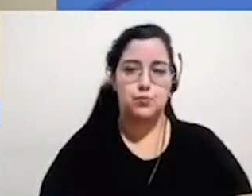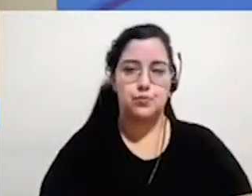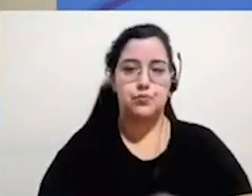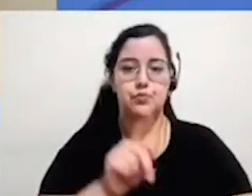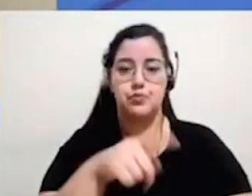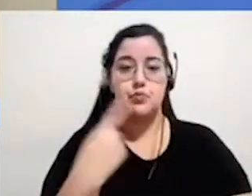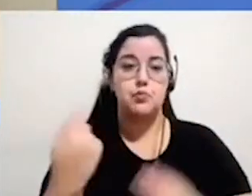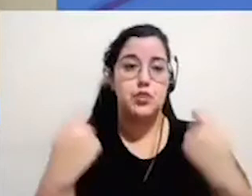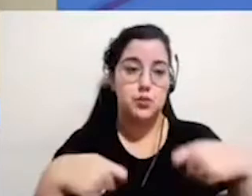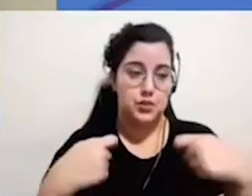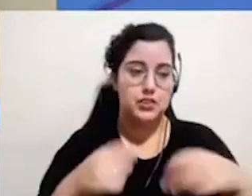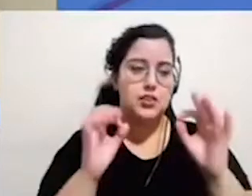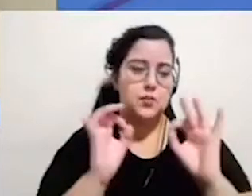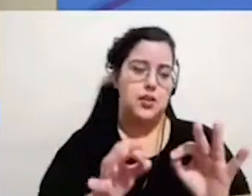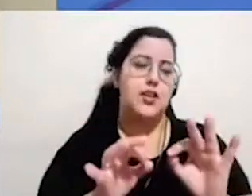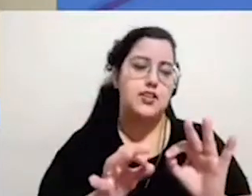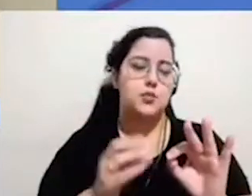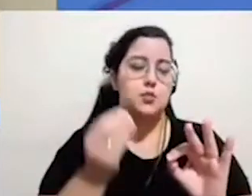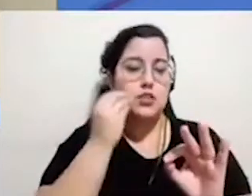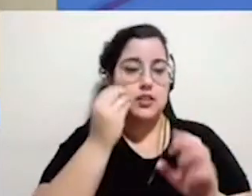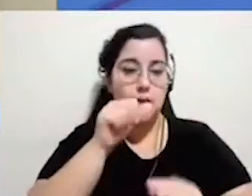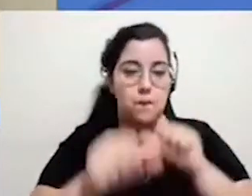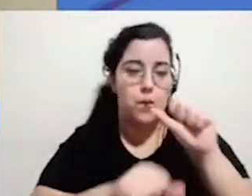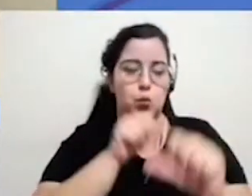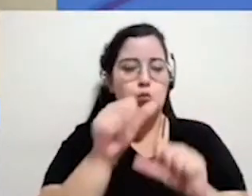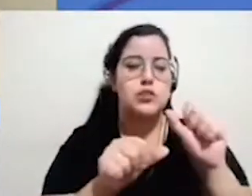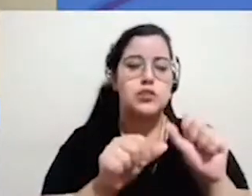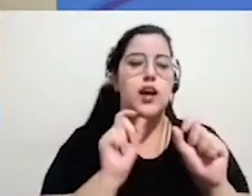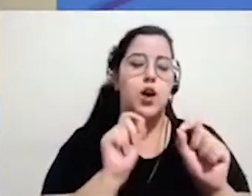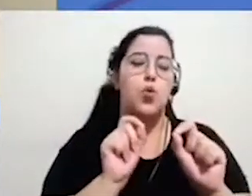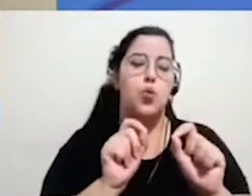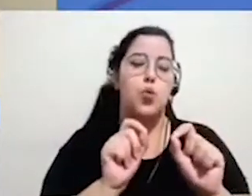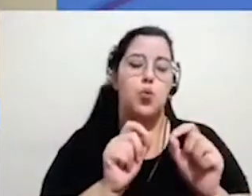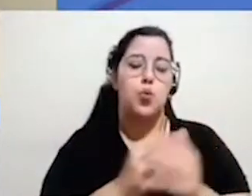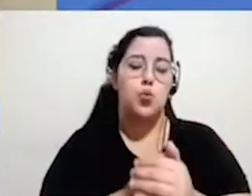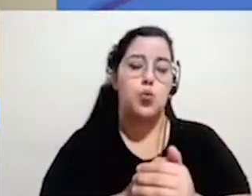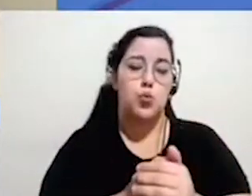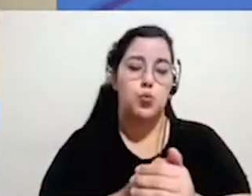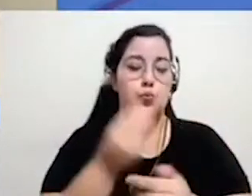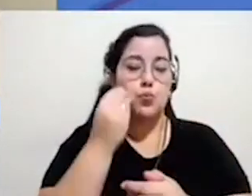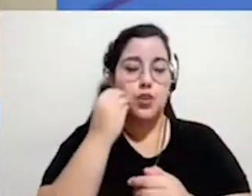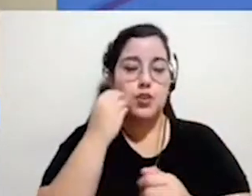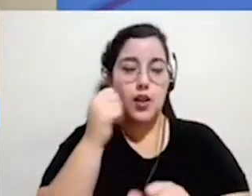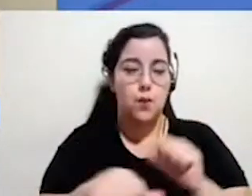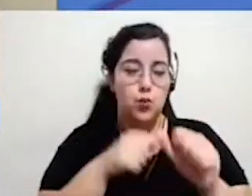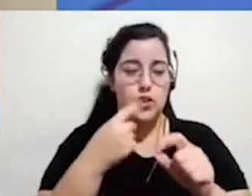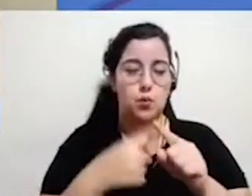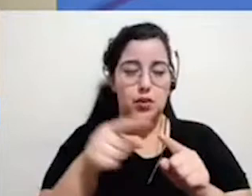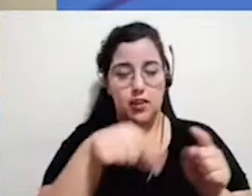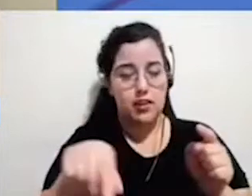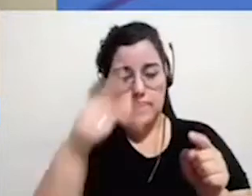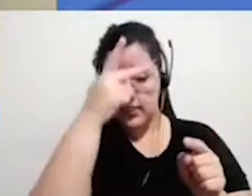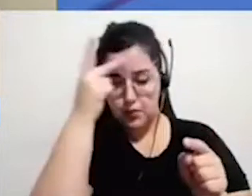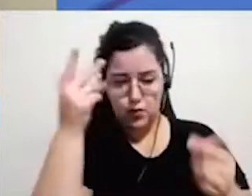precisa quebrar um pouco a questão da desconfiança que